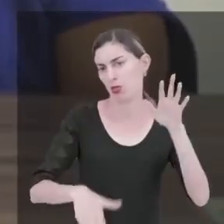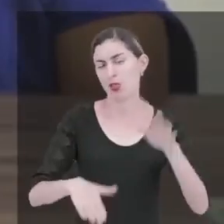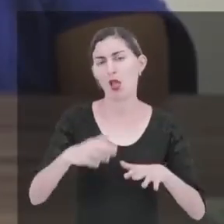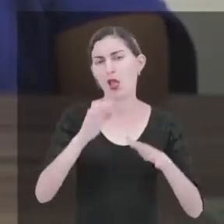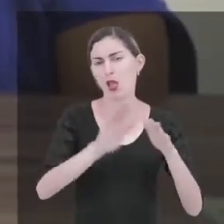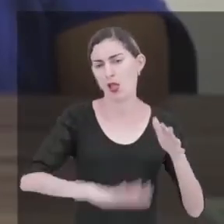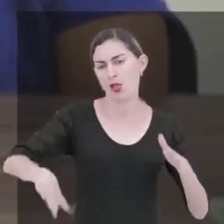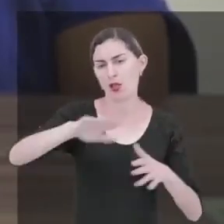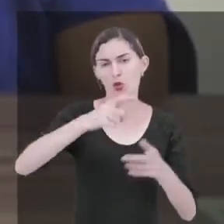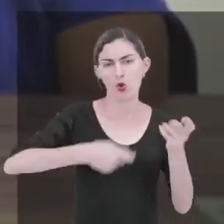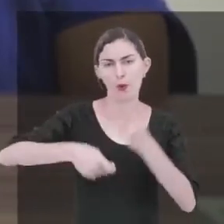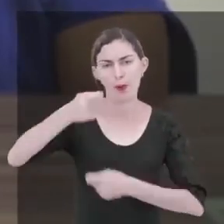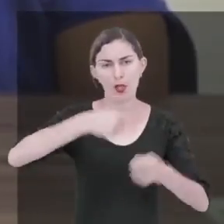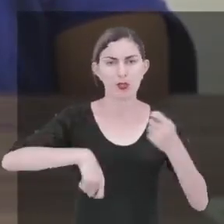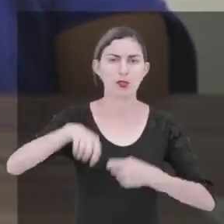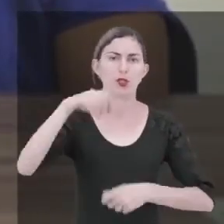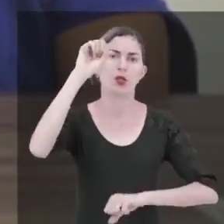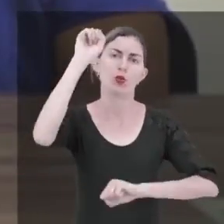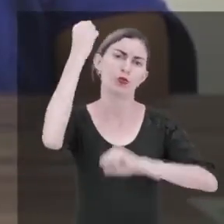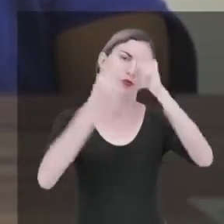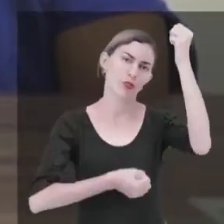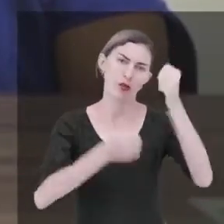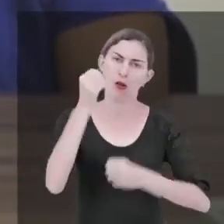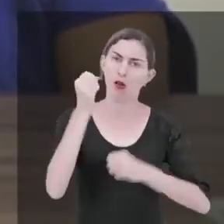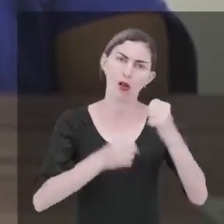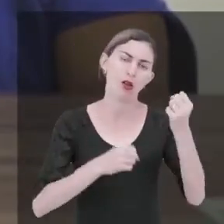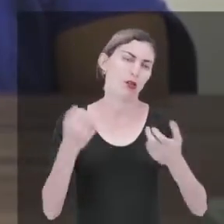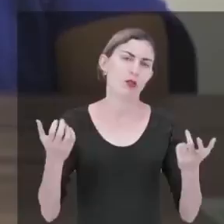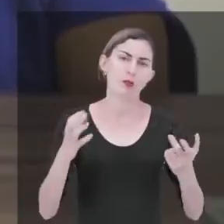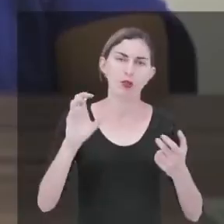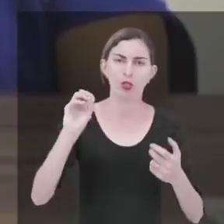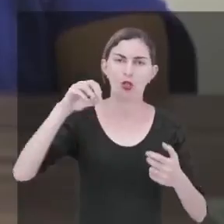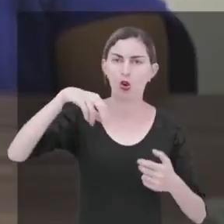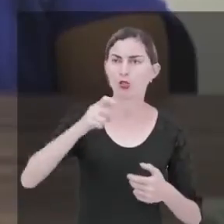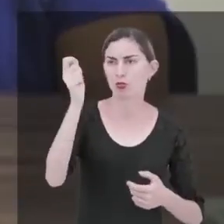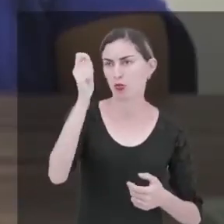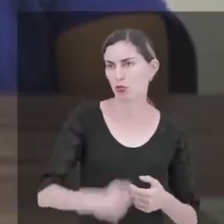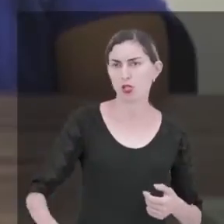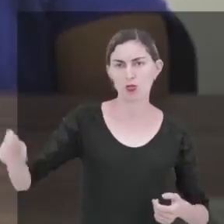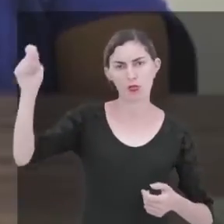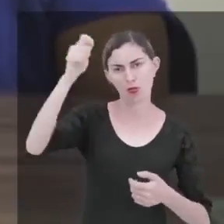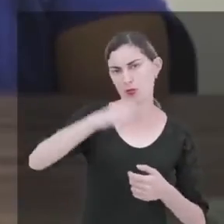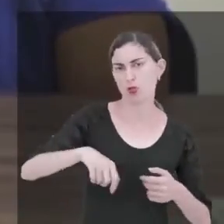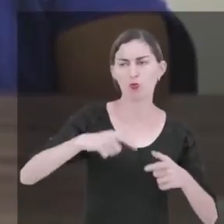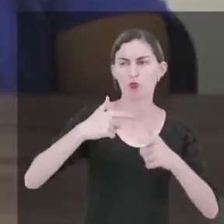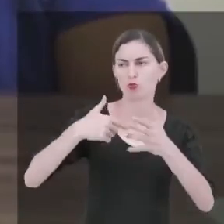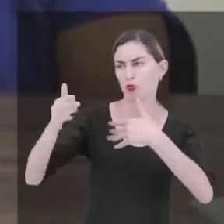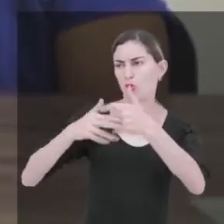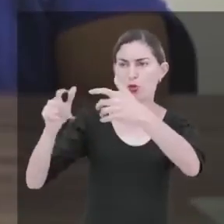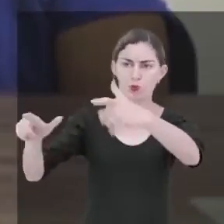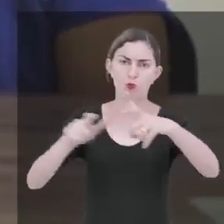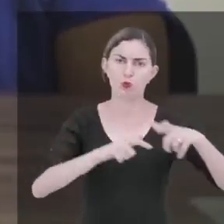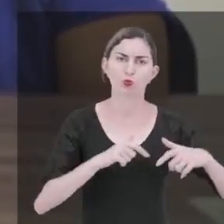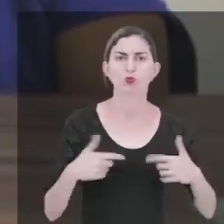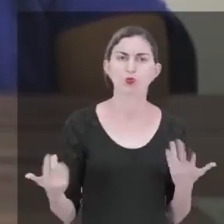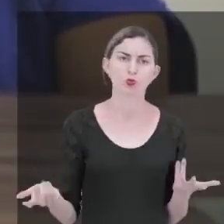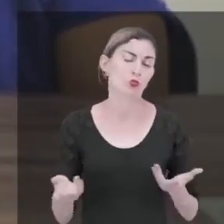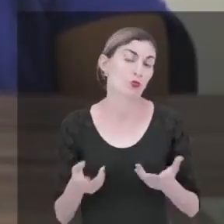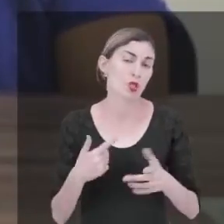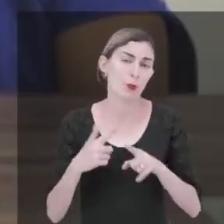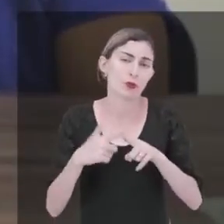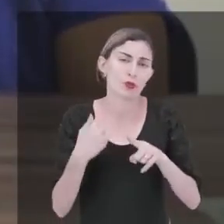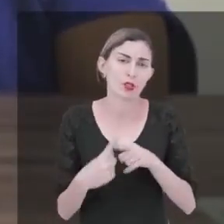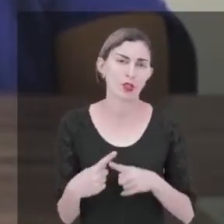serem organizações da área comercial ou da área de indústria, ou ONGs, ou qualquer que fosse outra área, hoteleira,